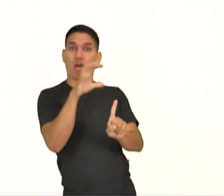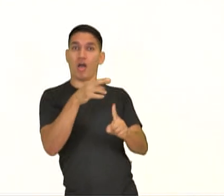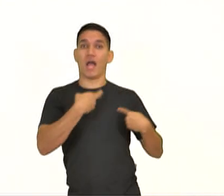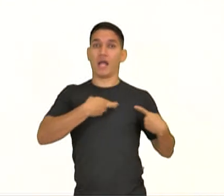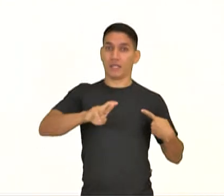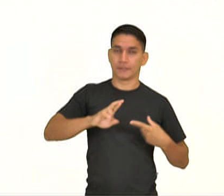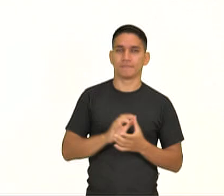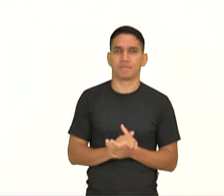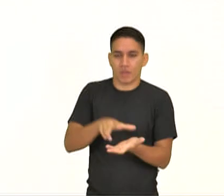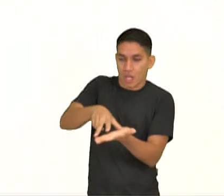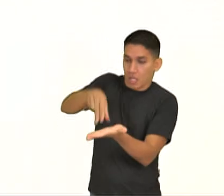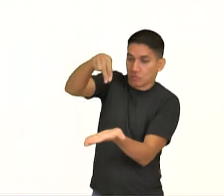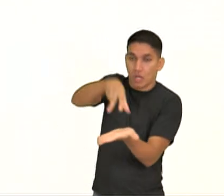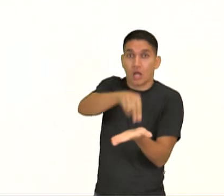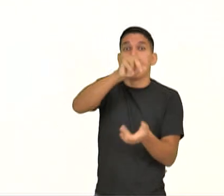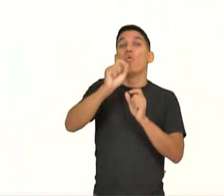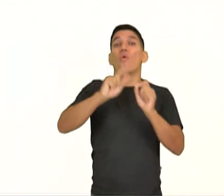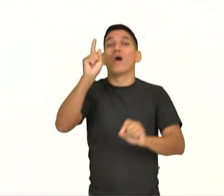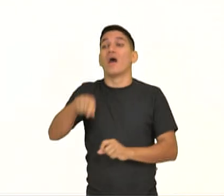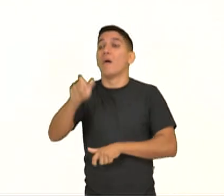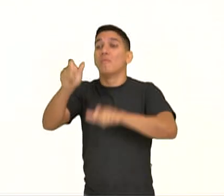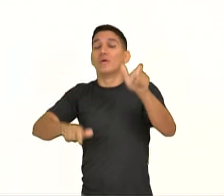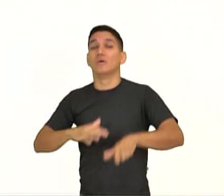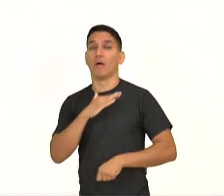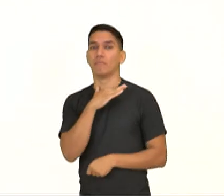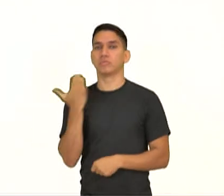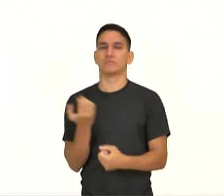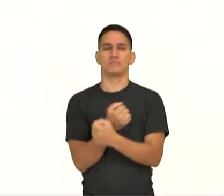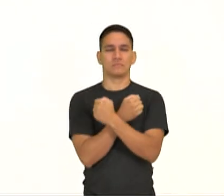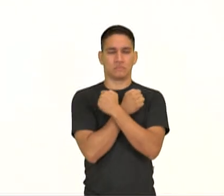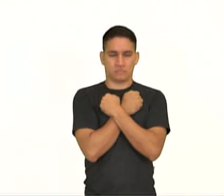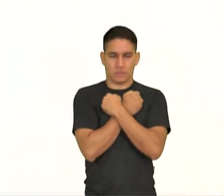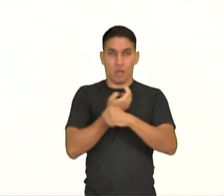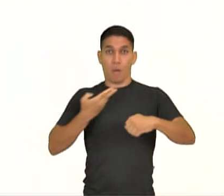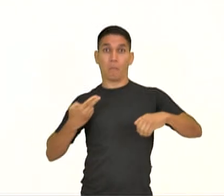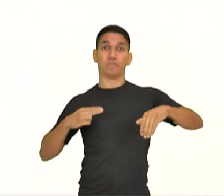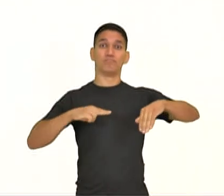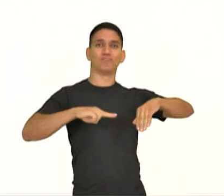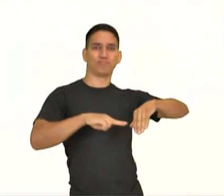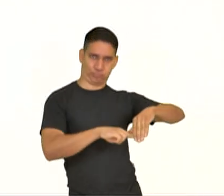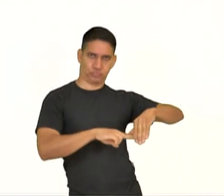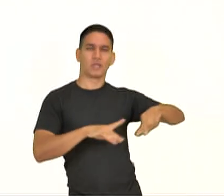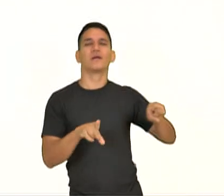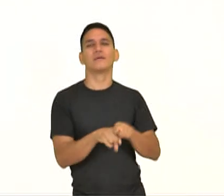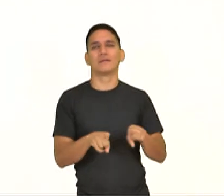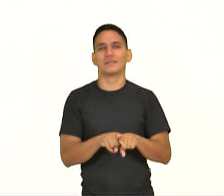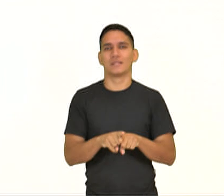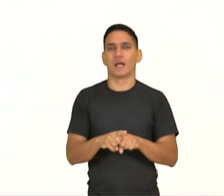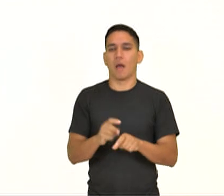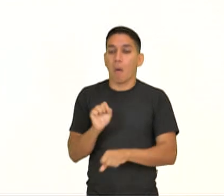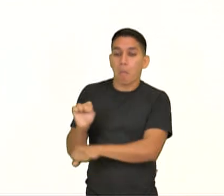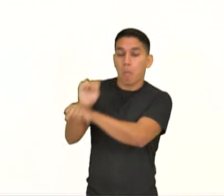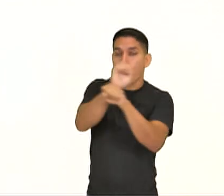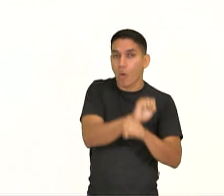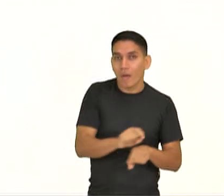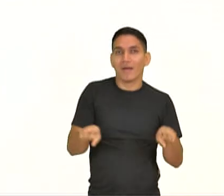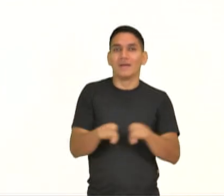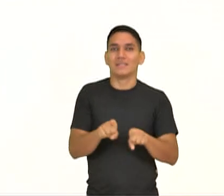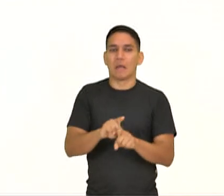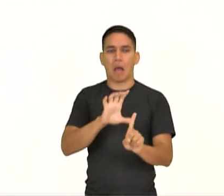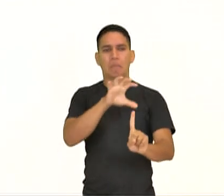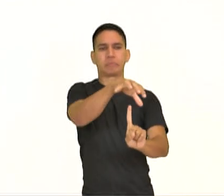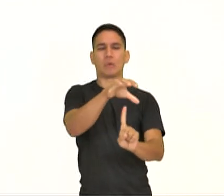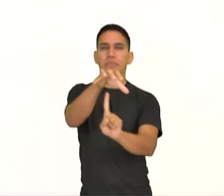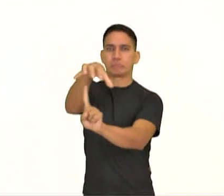eram tumbas para se guardar múmias de governantes cuxitas e das Candaces, rainhas guerreiras